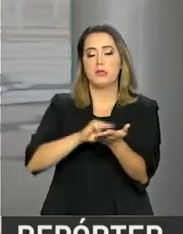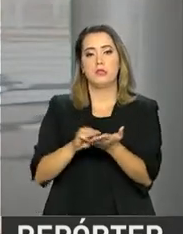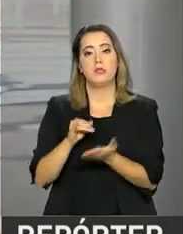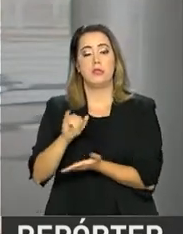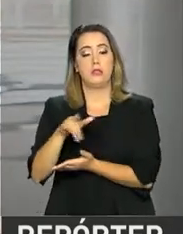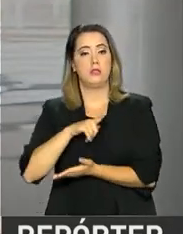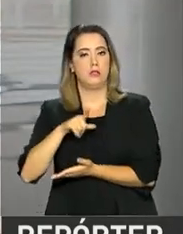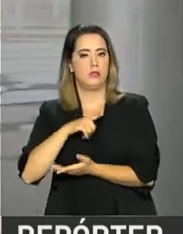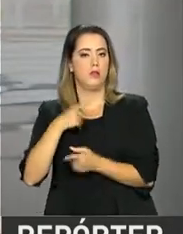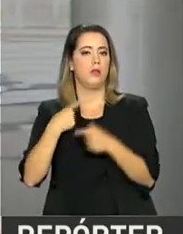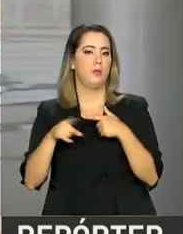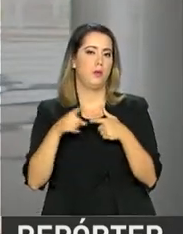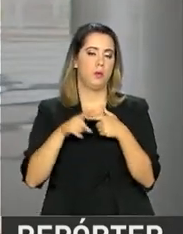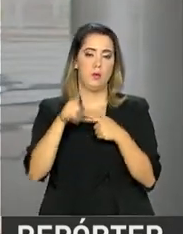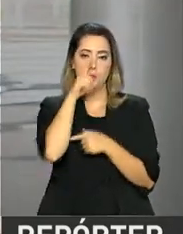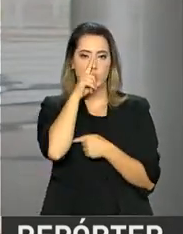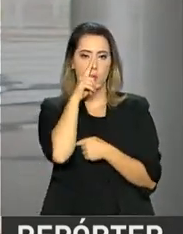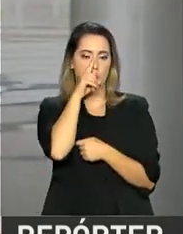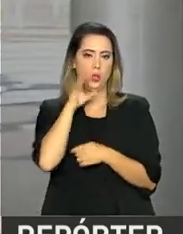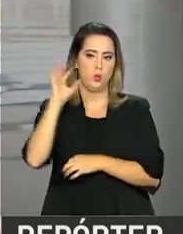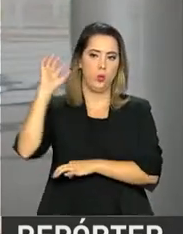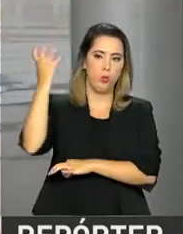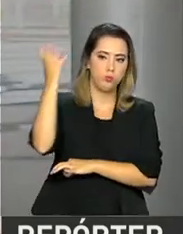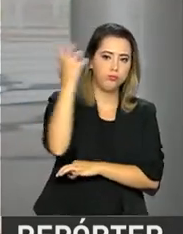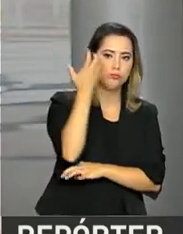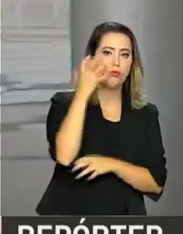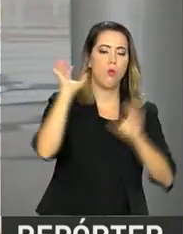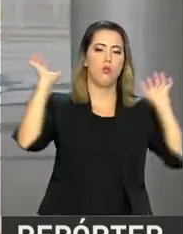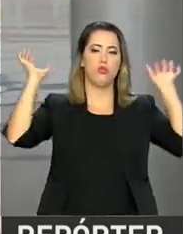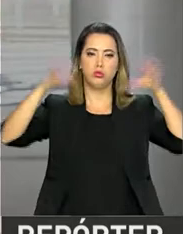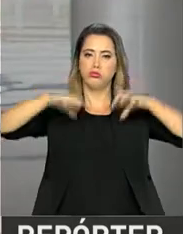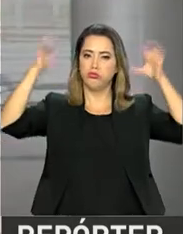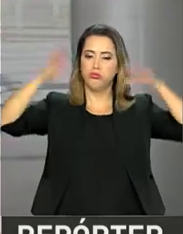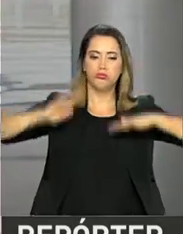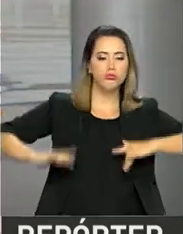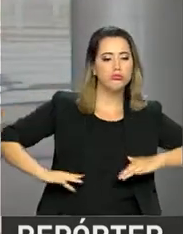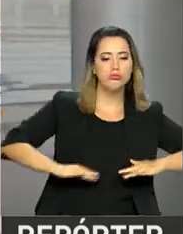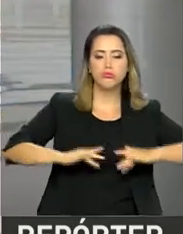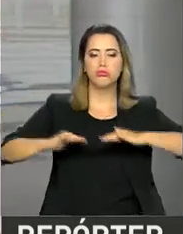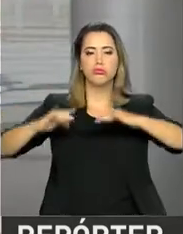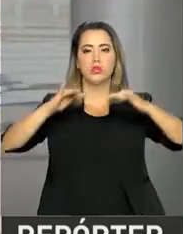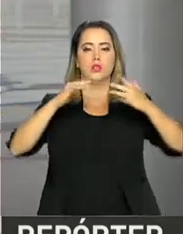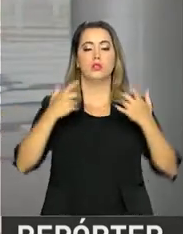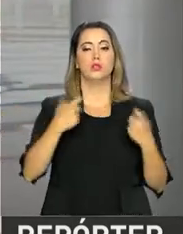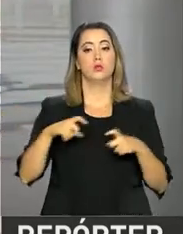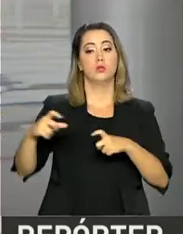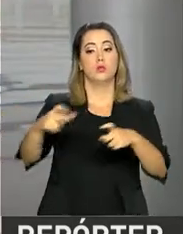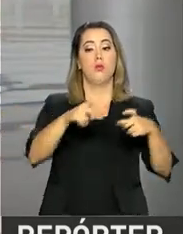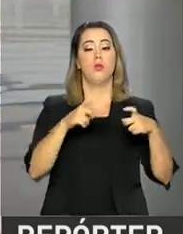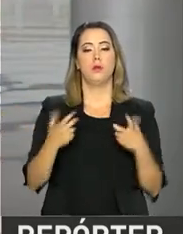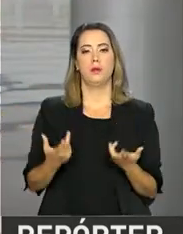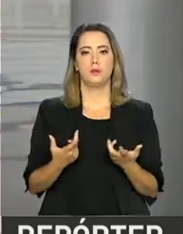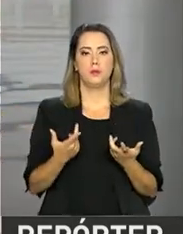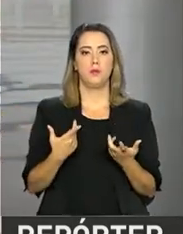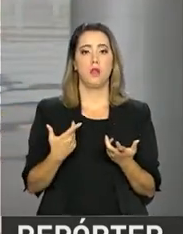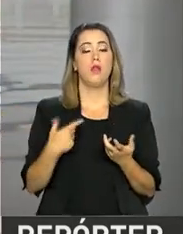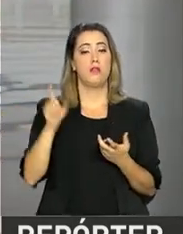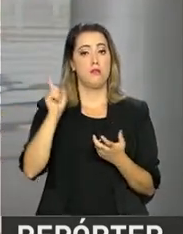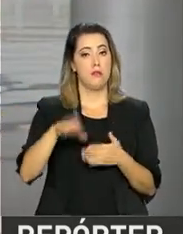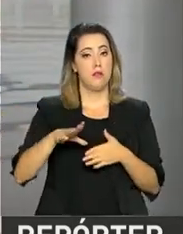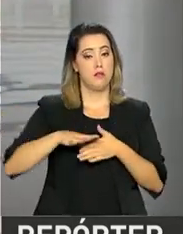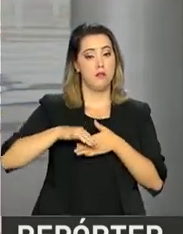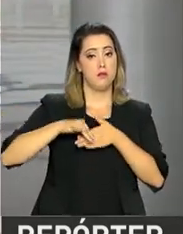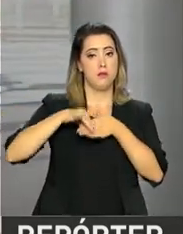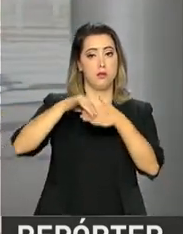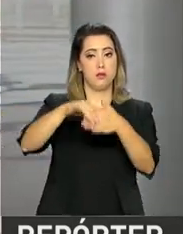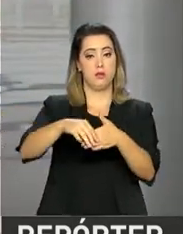identificadas situações de riscos que possam acarretar desastres naturais na região atingida coordenada pelo ministério da